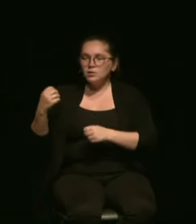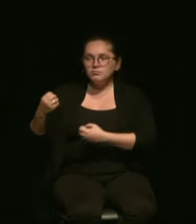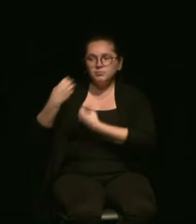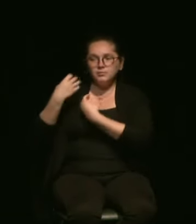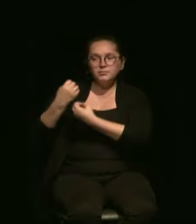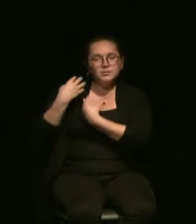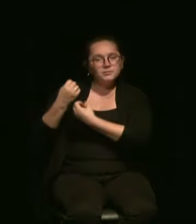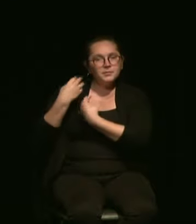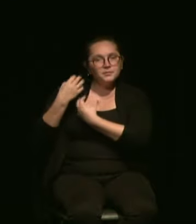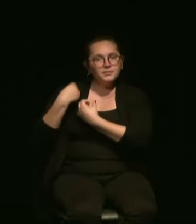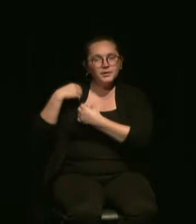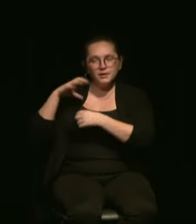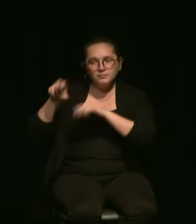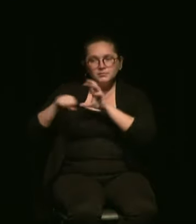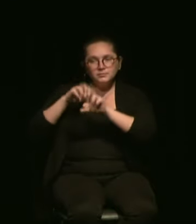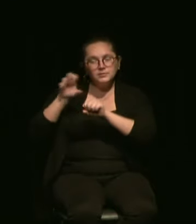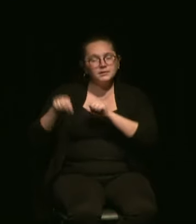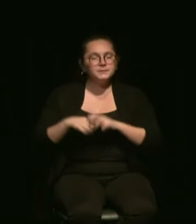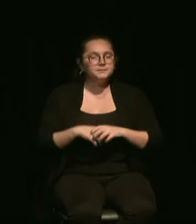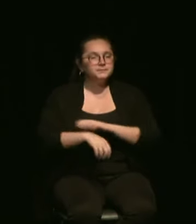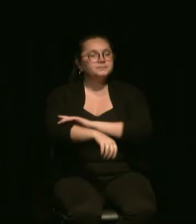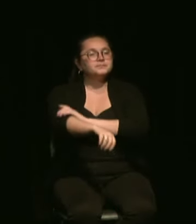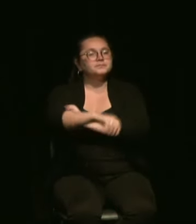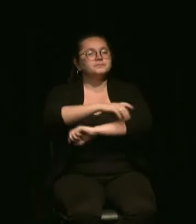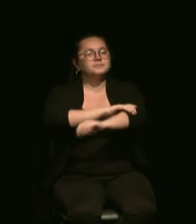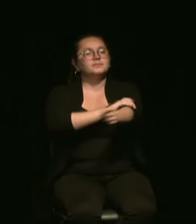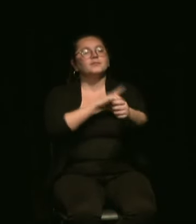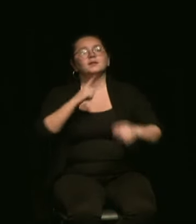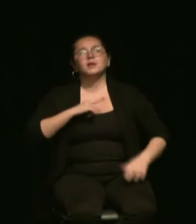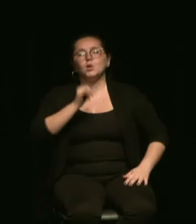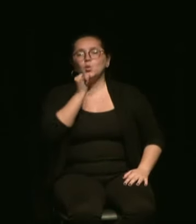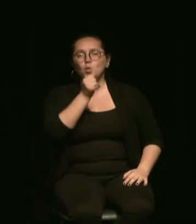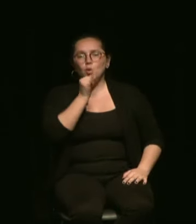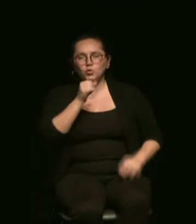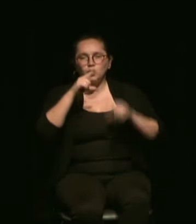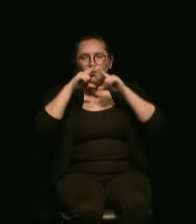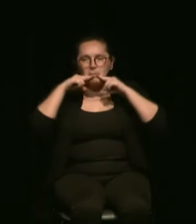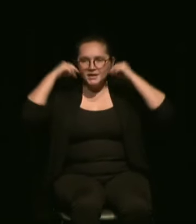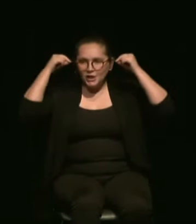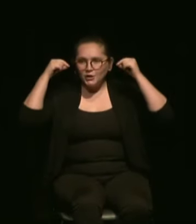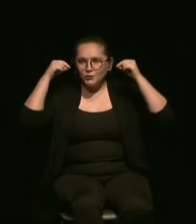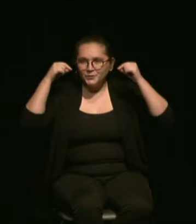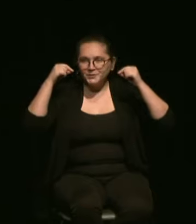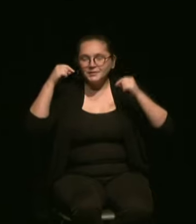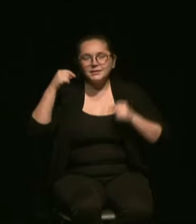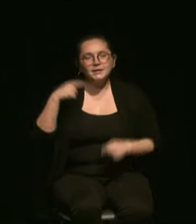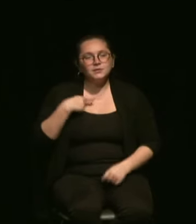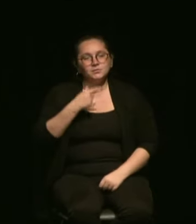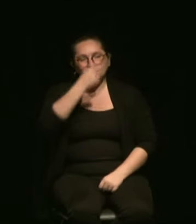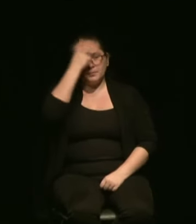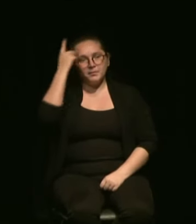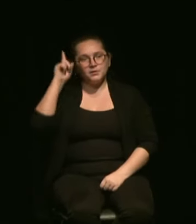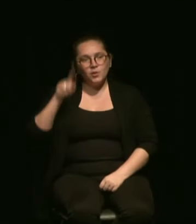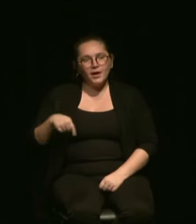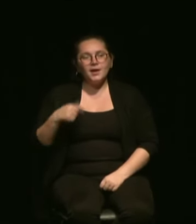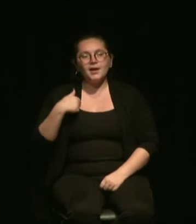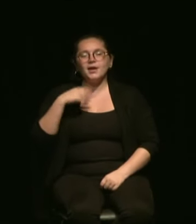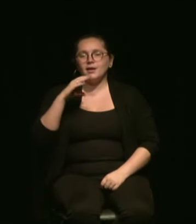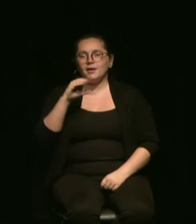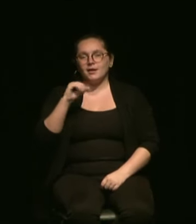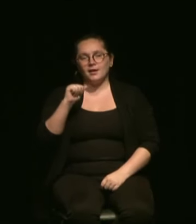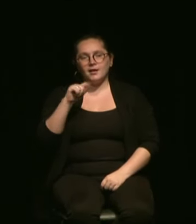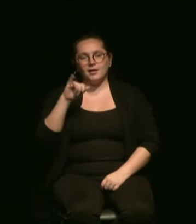Né? Esse interesse que você fala... Tem um conto do Machado sobre o sujeito que é caipora, né? E o Coutinho